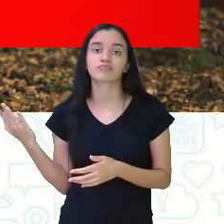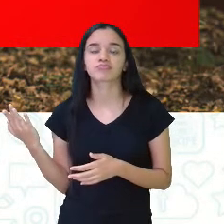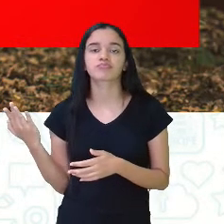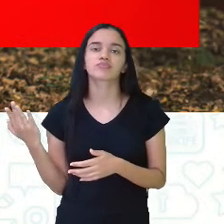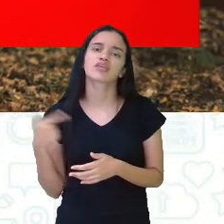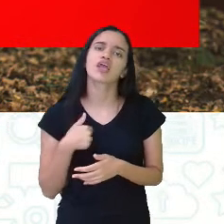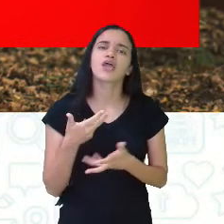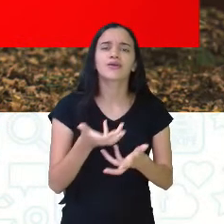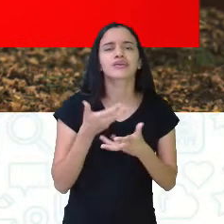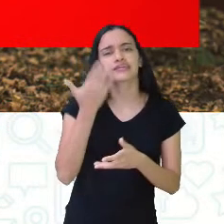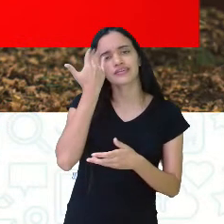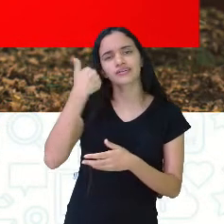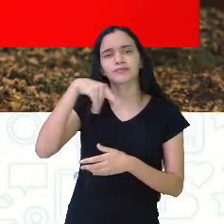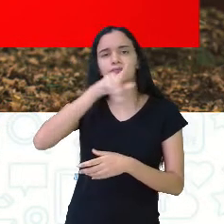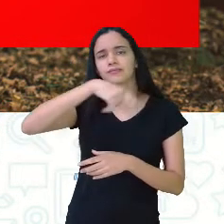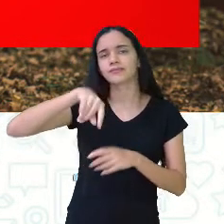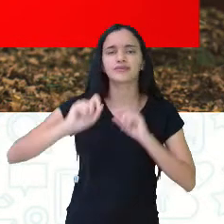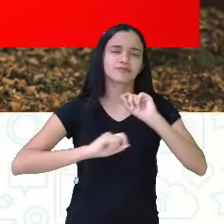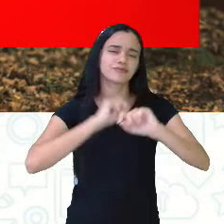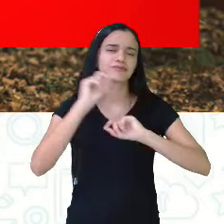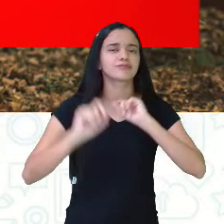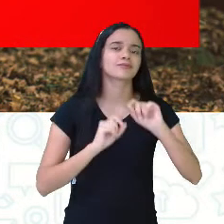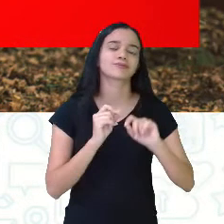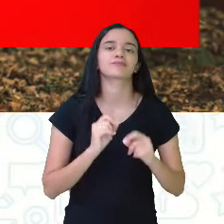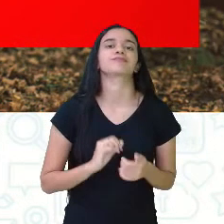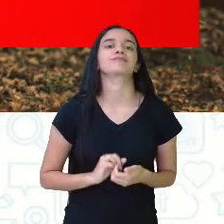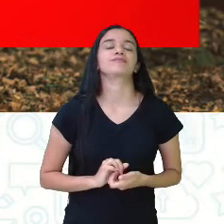Aí eu queria saber de vocês